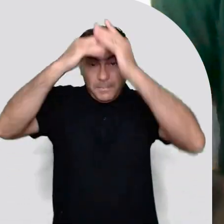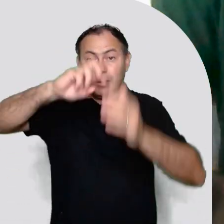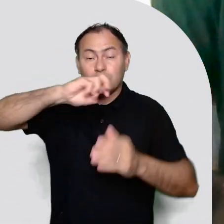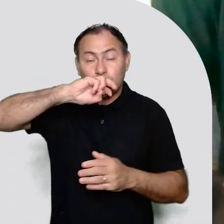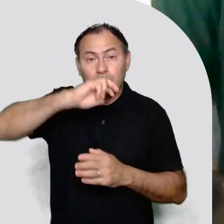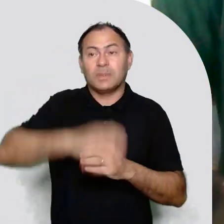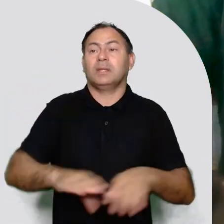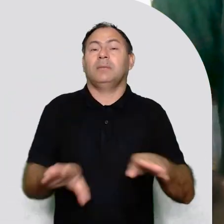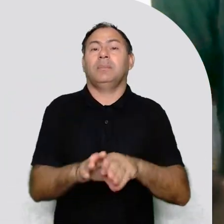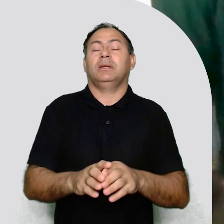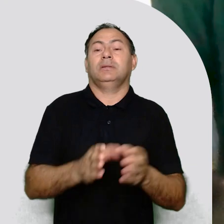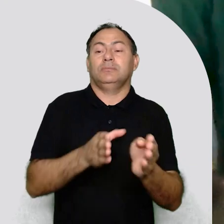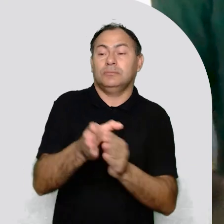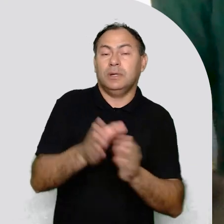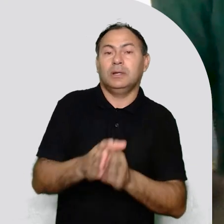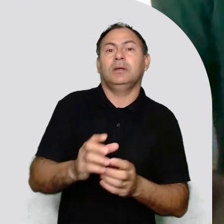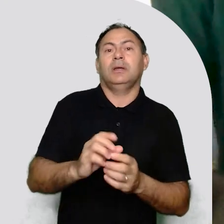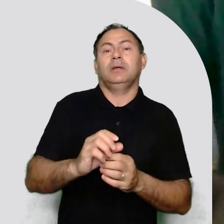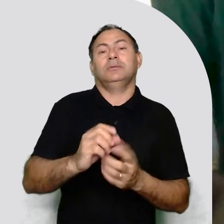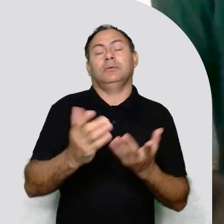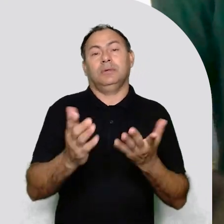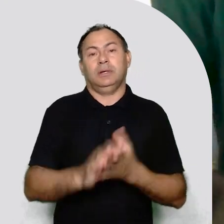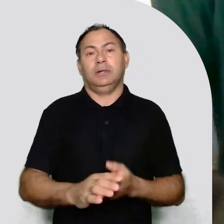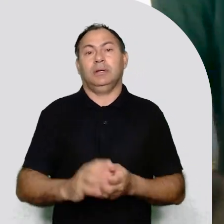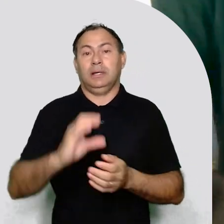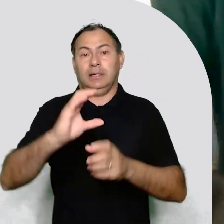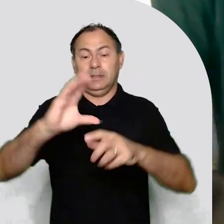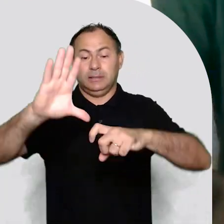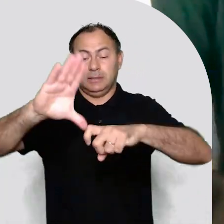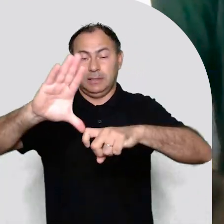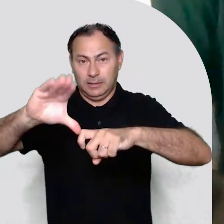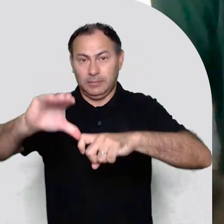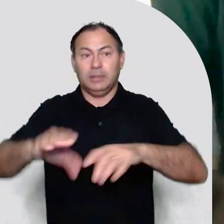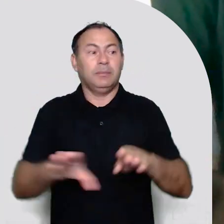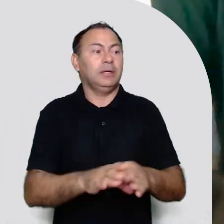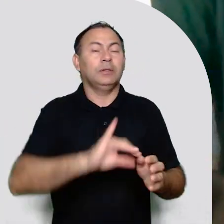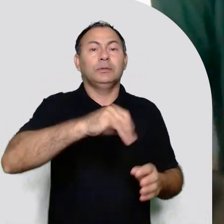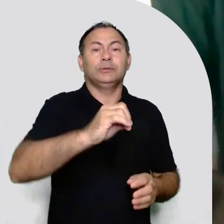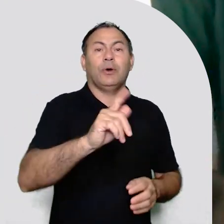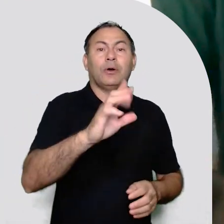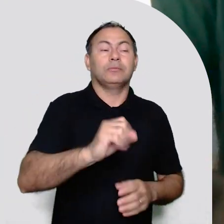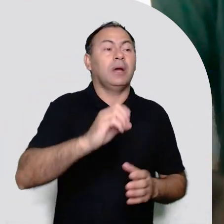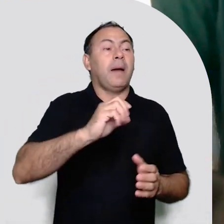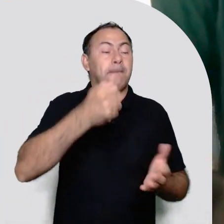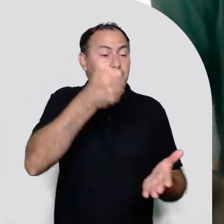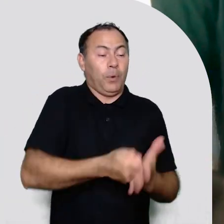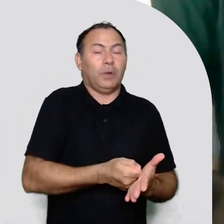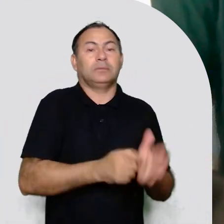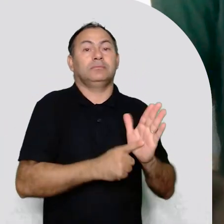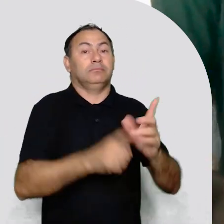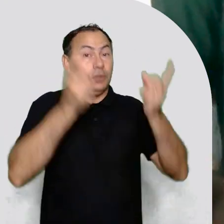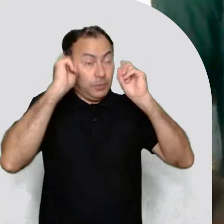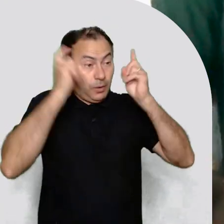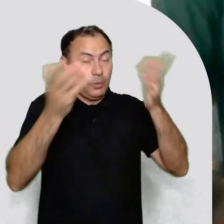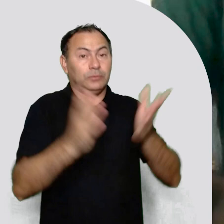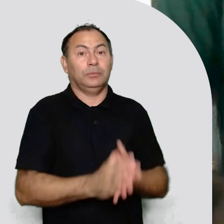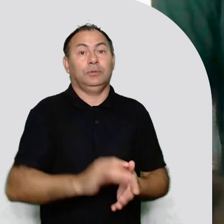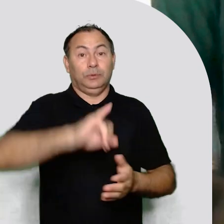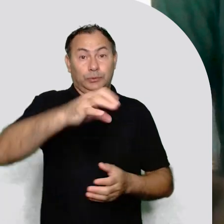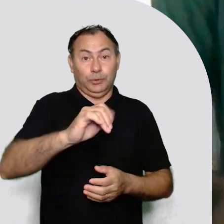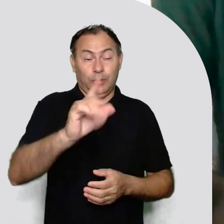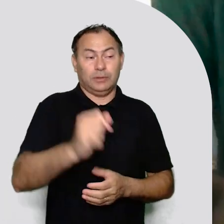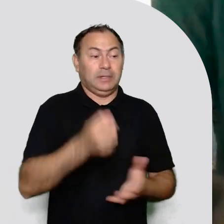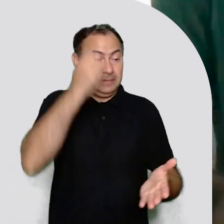Caribenho, pela CNBB, as questões de jogos e apostas, que têm preocupado muito